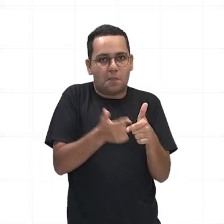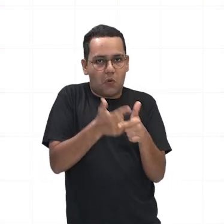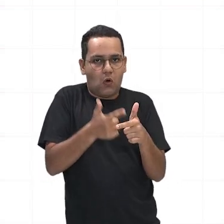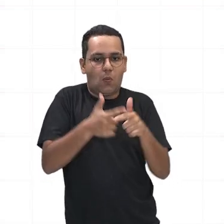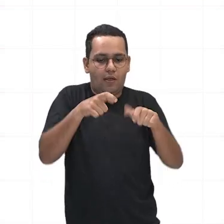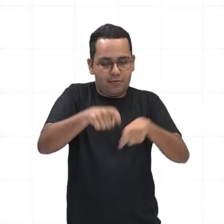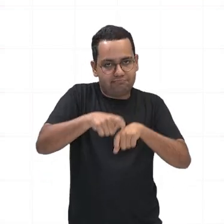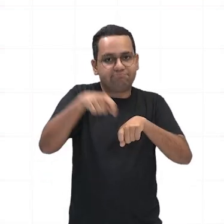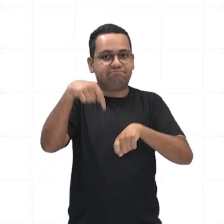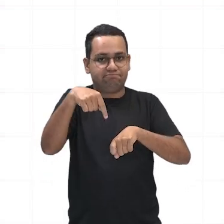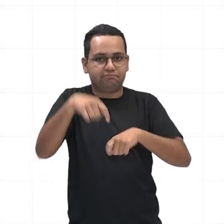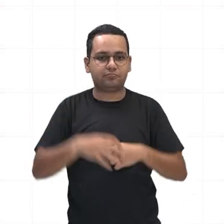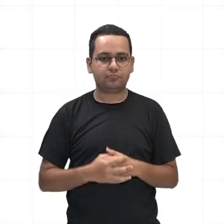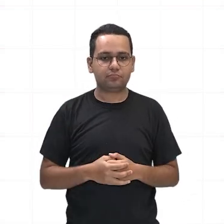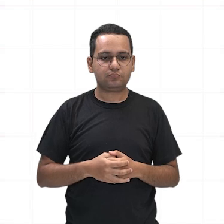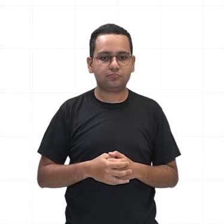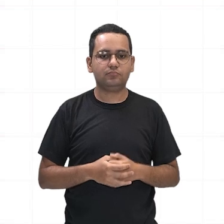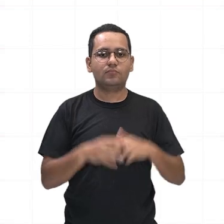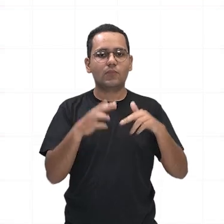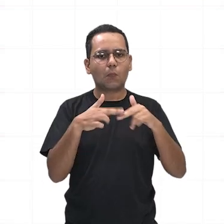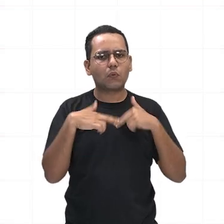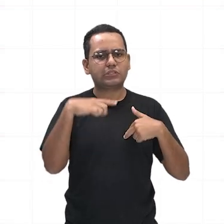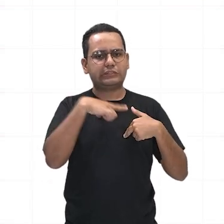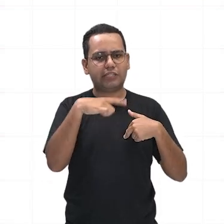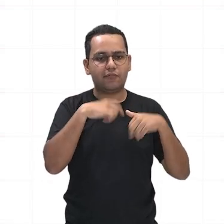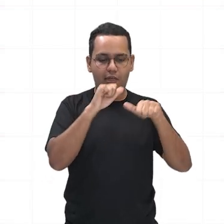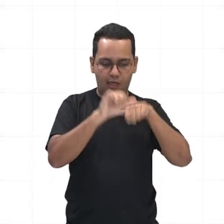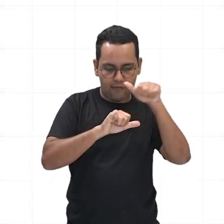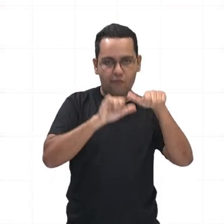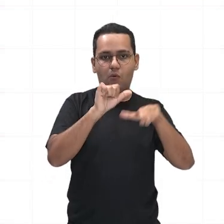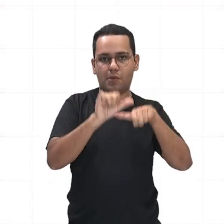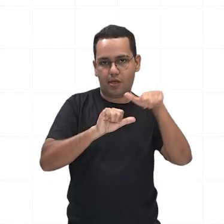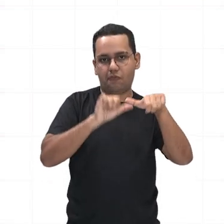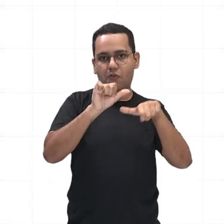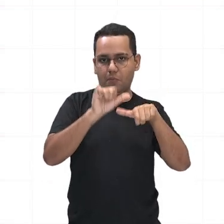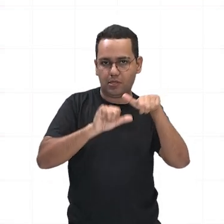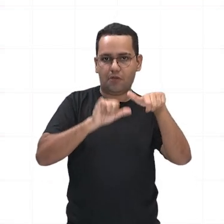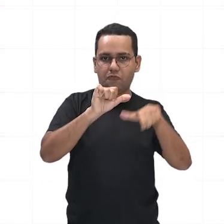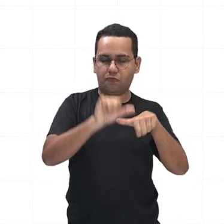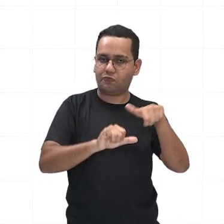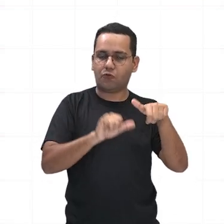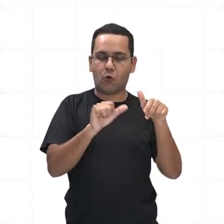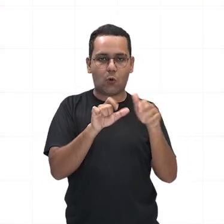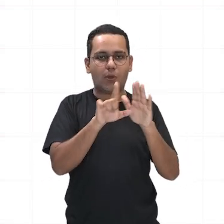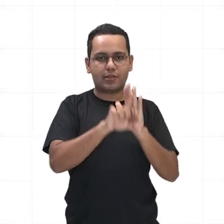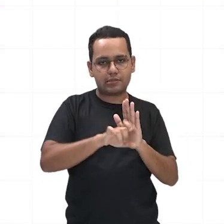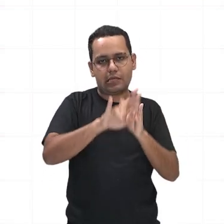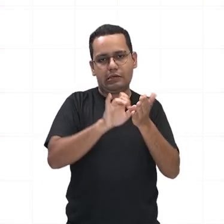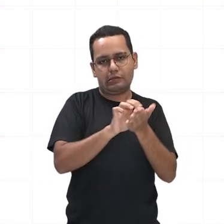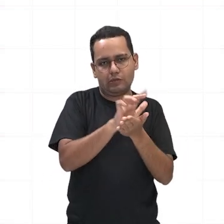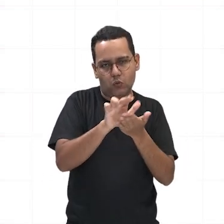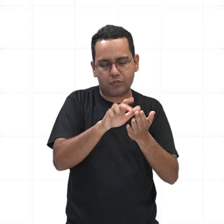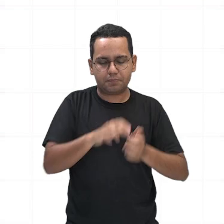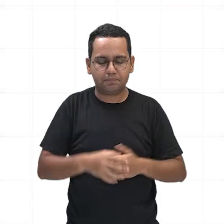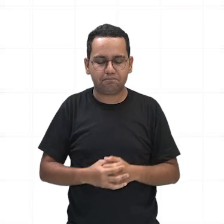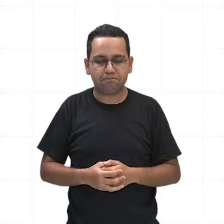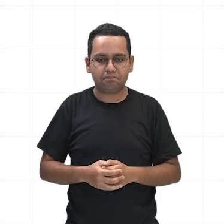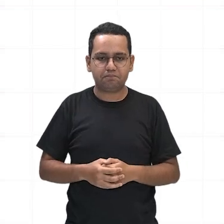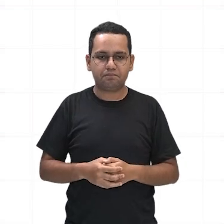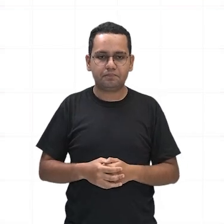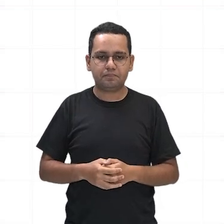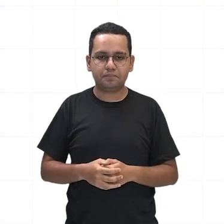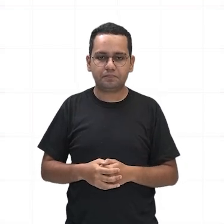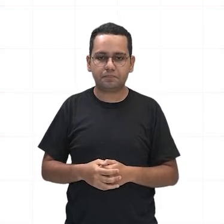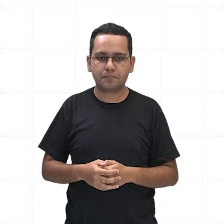aos poucos, foram feitas reformas por legisladores. Então, vamos agora falar um pouco sobre